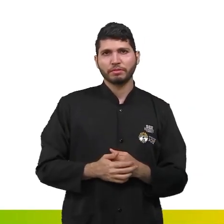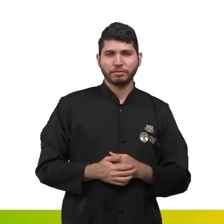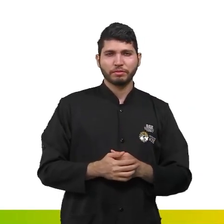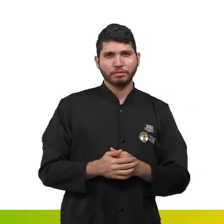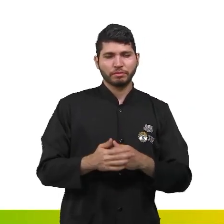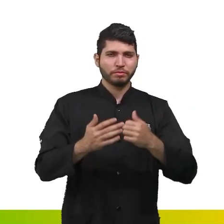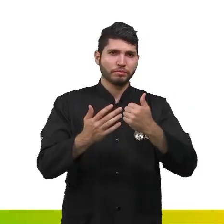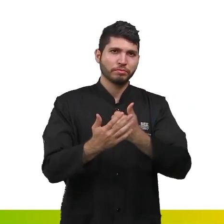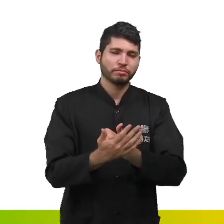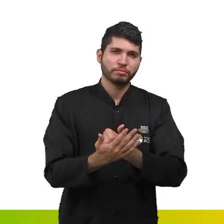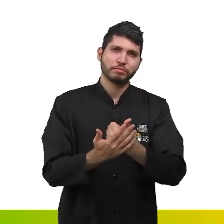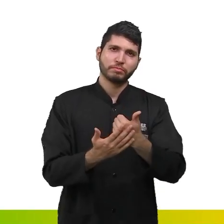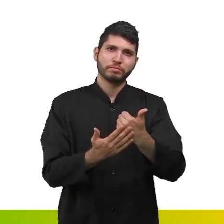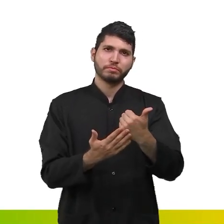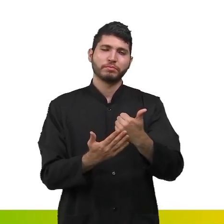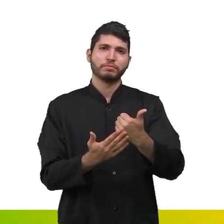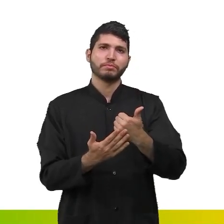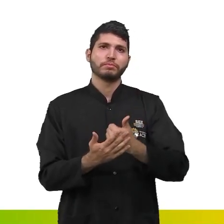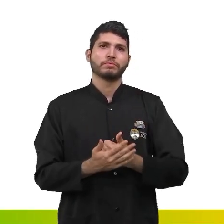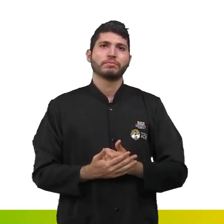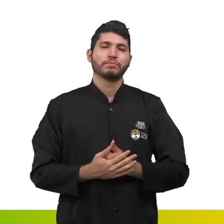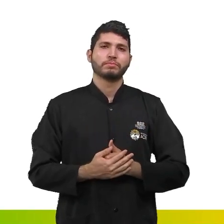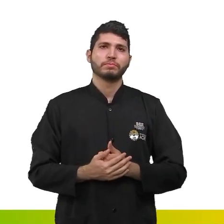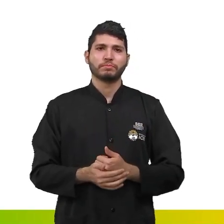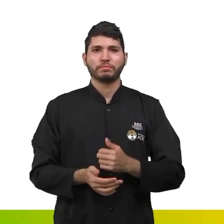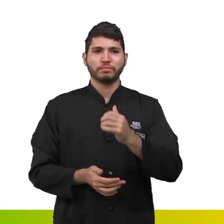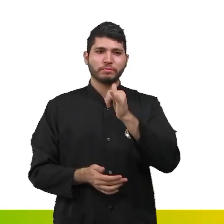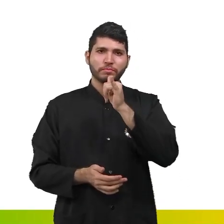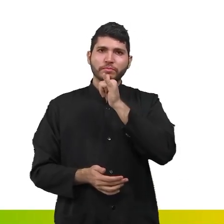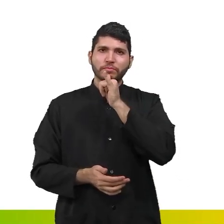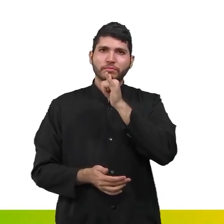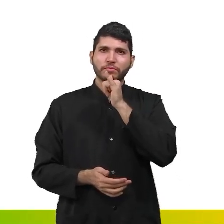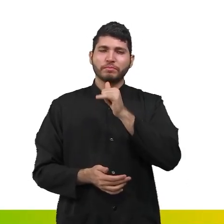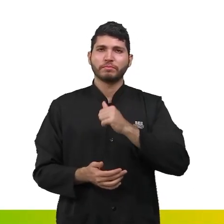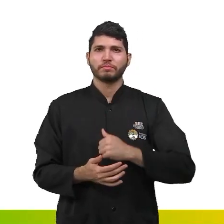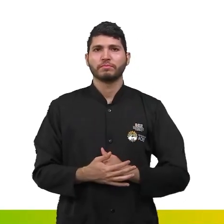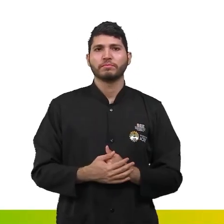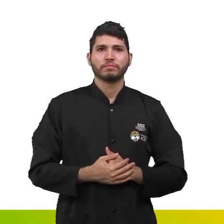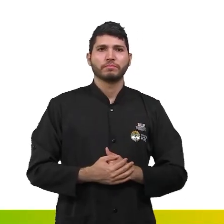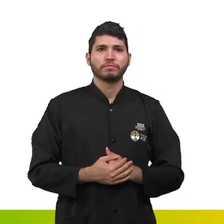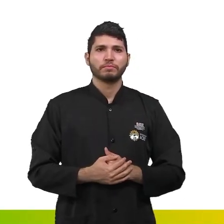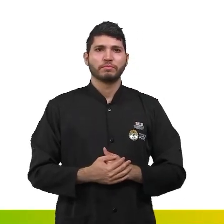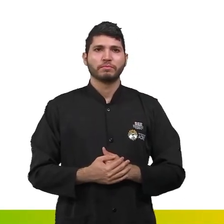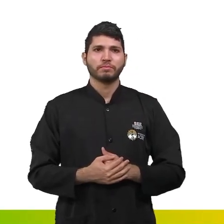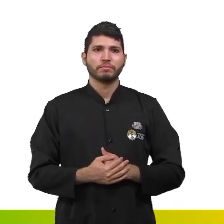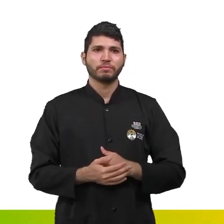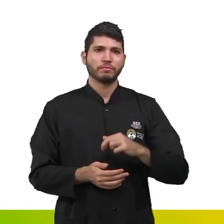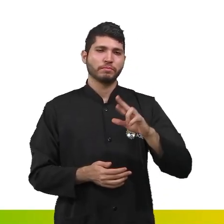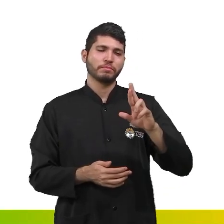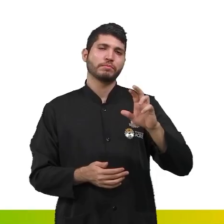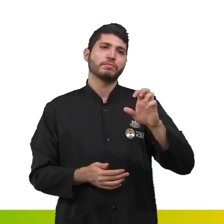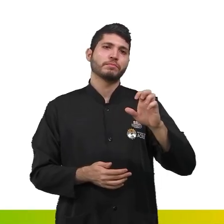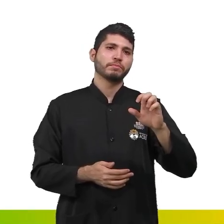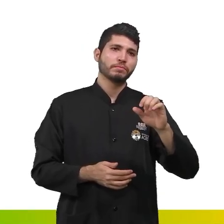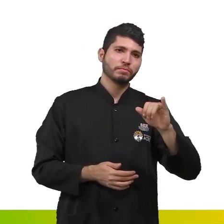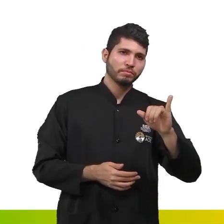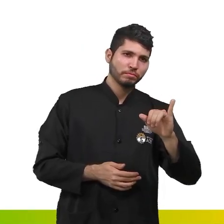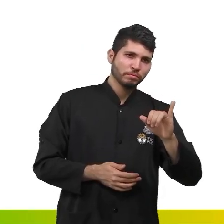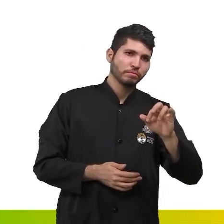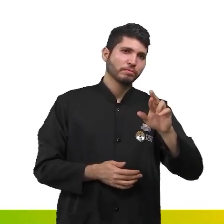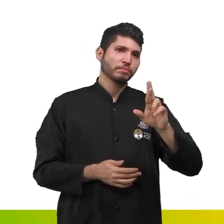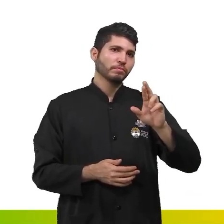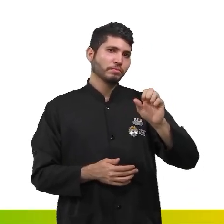O reflexivo. E aí, por exemplo, o verbo reír-se, aí nós temos que